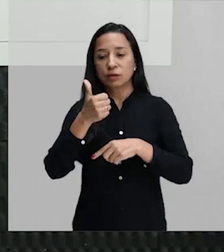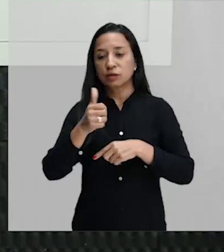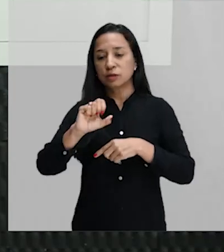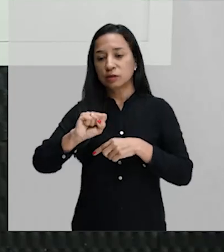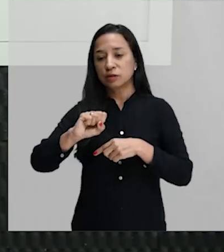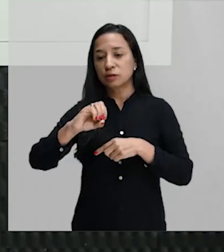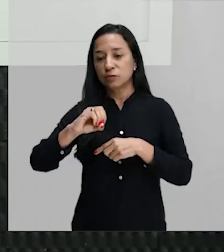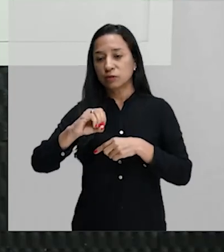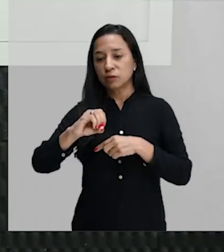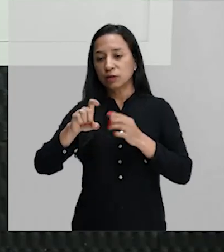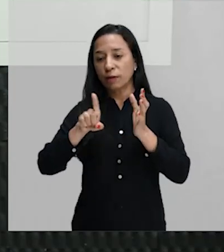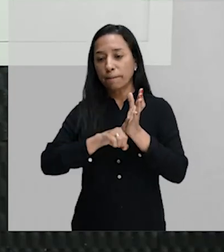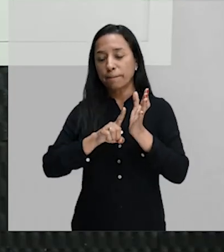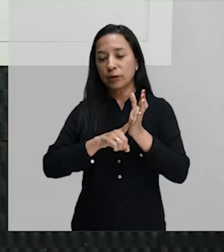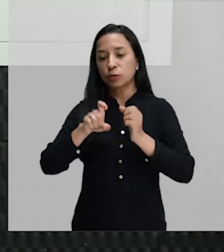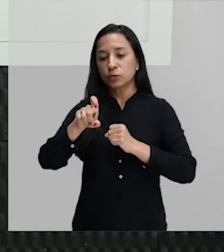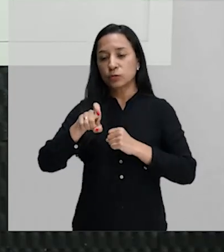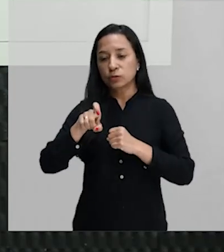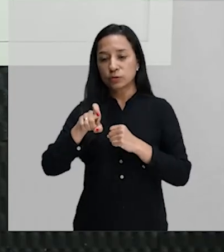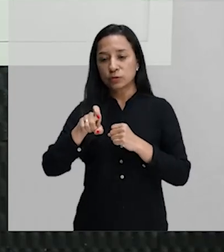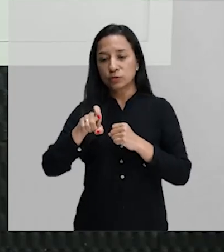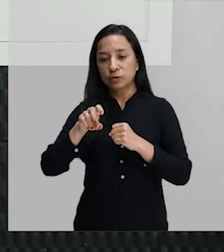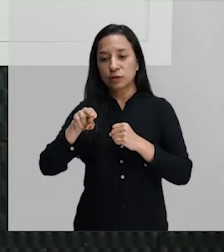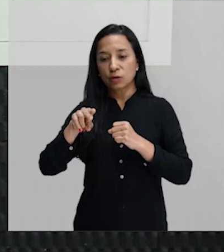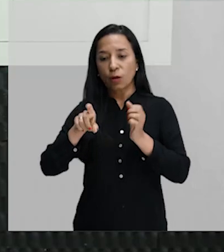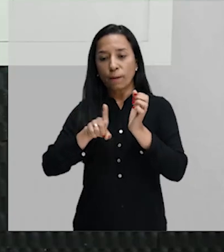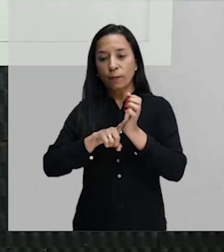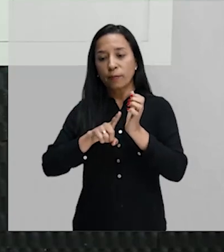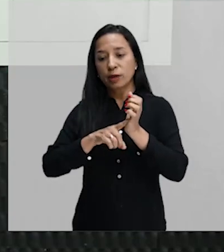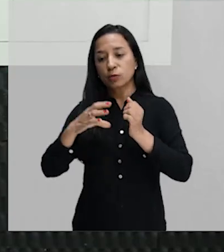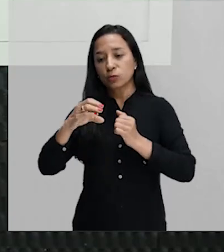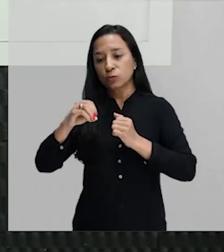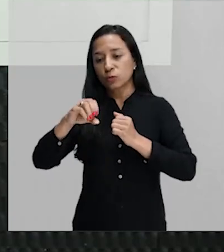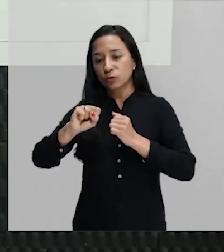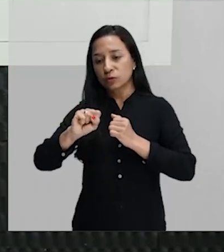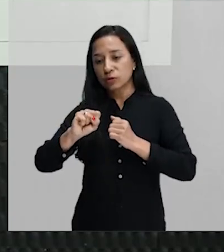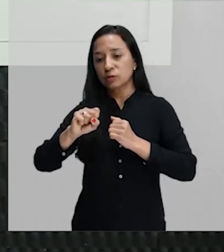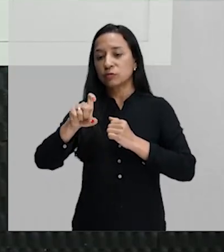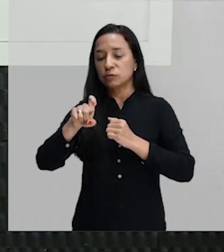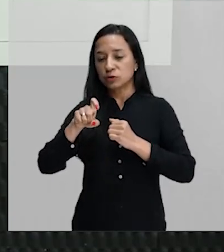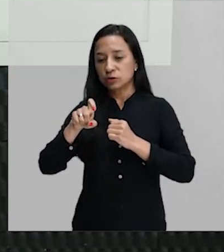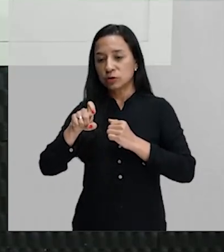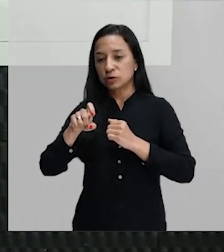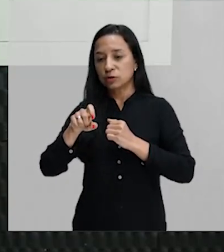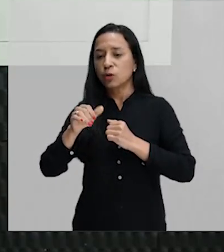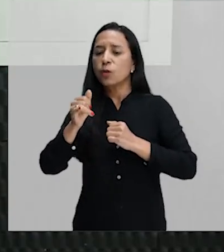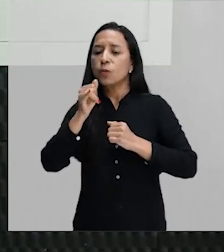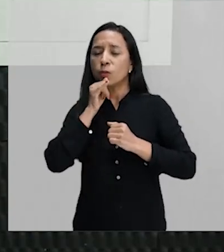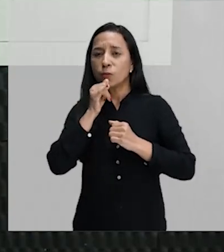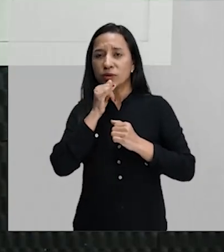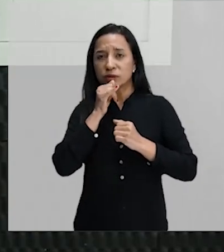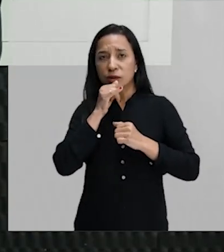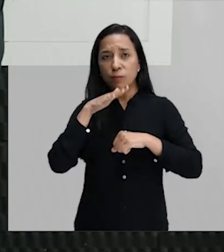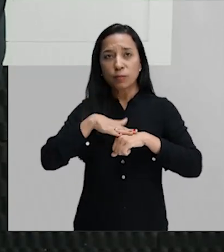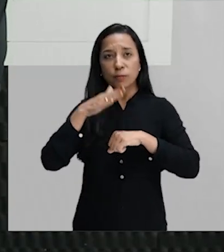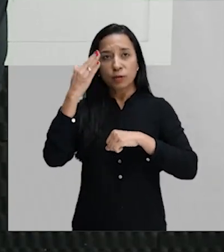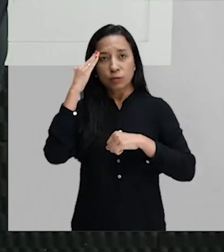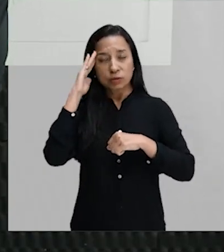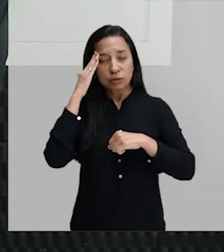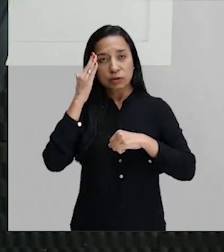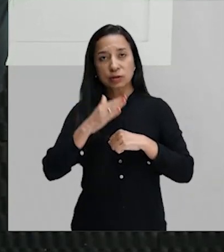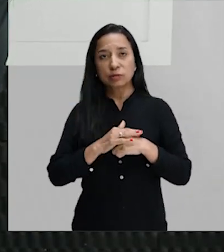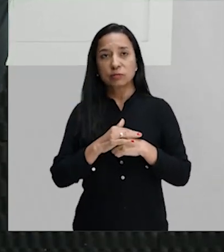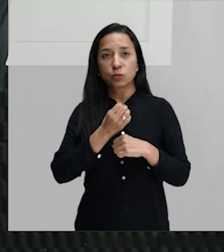x é igual a menos o cosseno de x. Tá? Um exemplo numérico disso aqui para você entender. Vamos supor que você tem